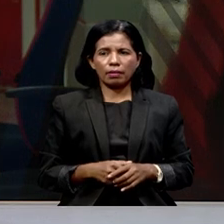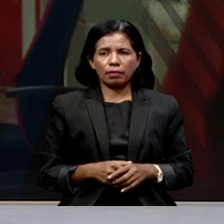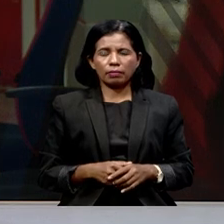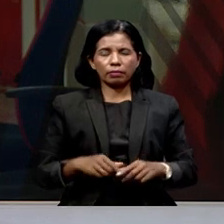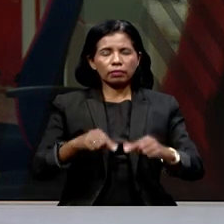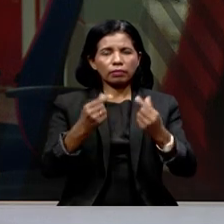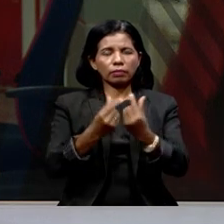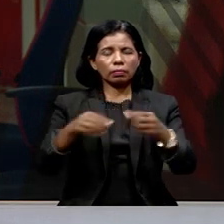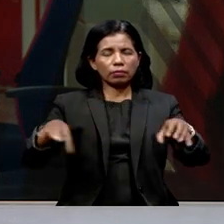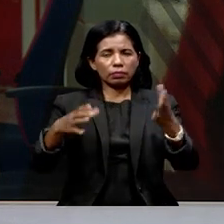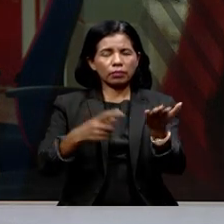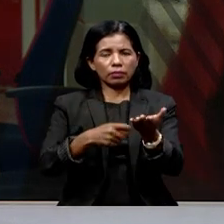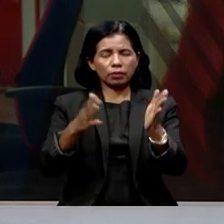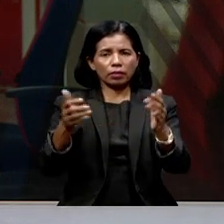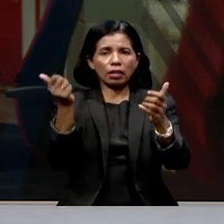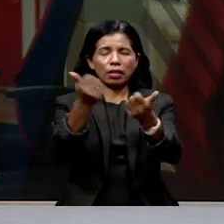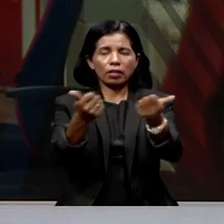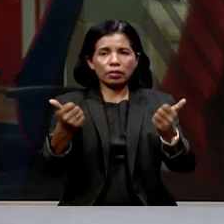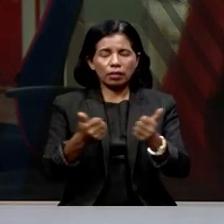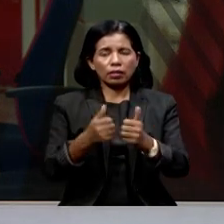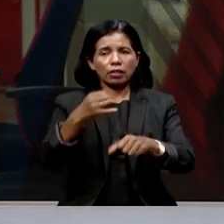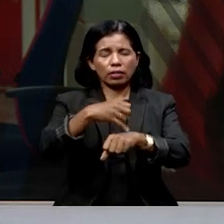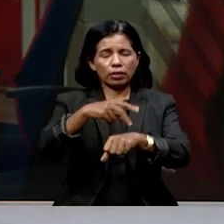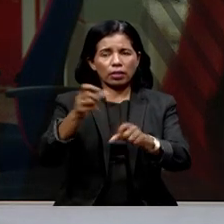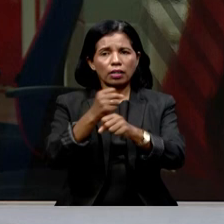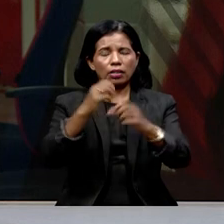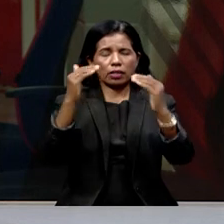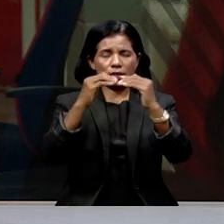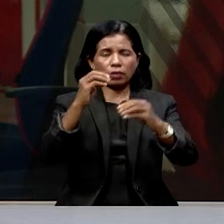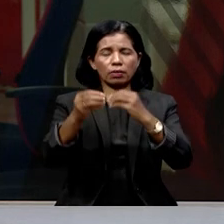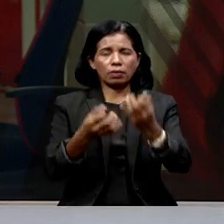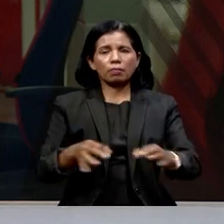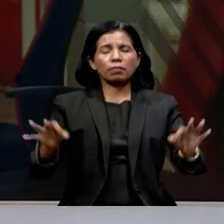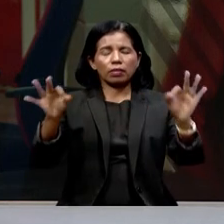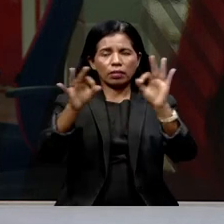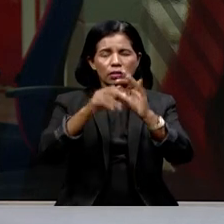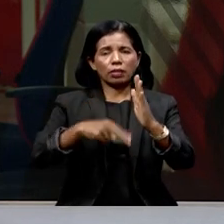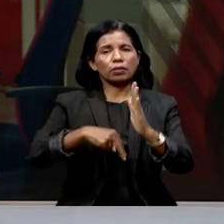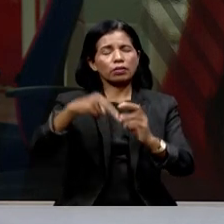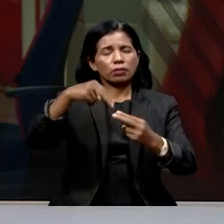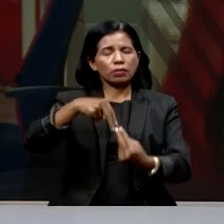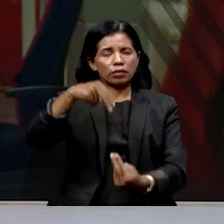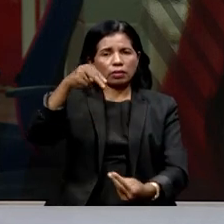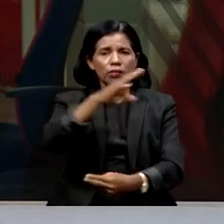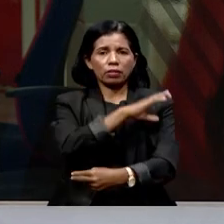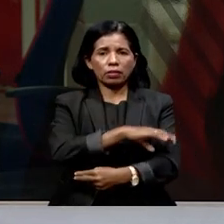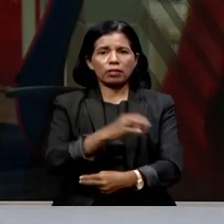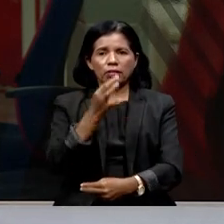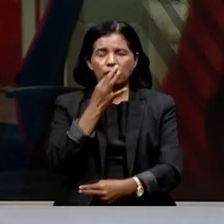Grupo Trabalho Técnico na Agência Internacional realiza workshop com a prioridade nutrição na segurança AIHAN.